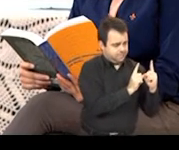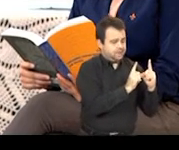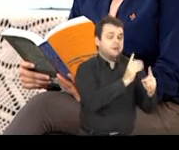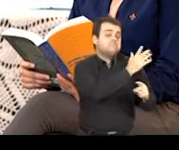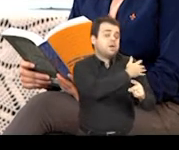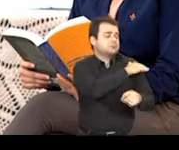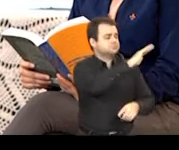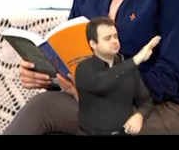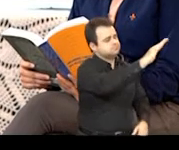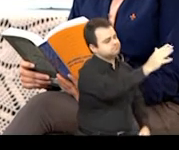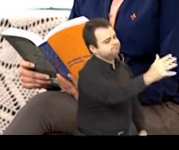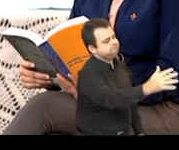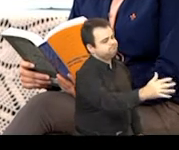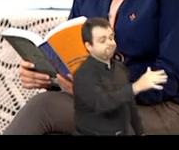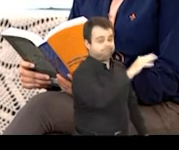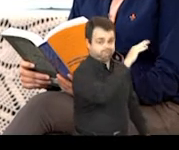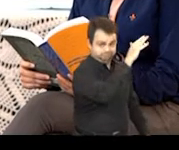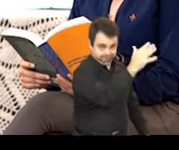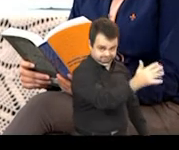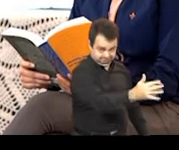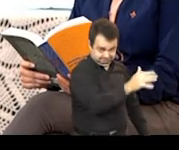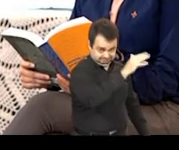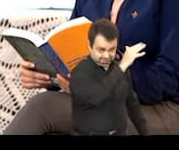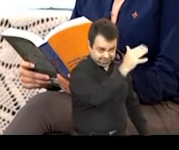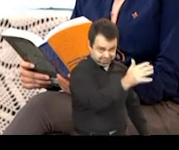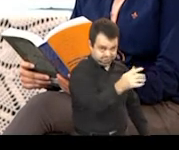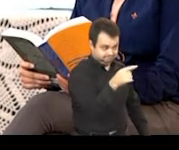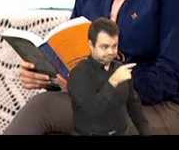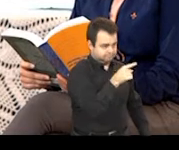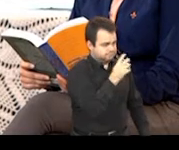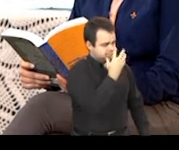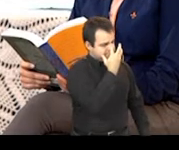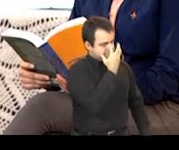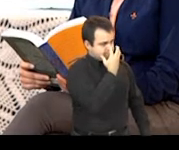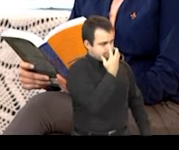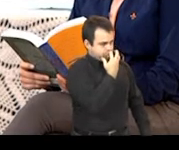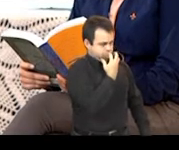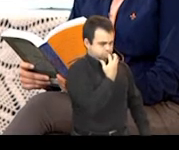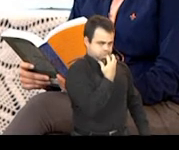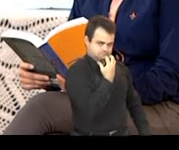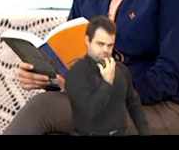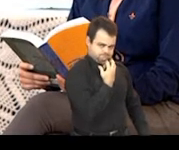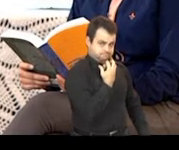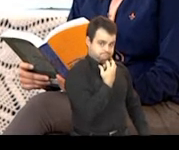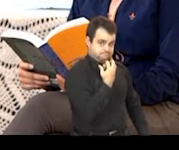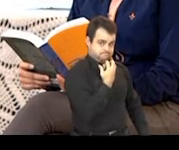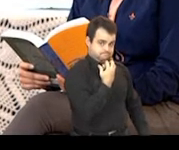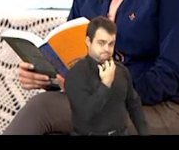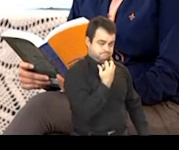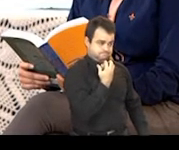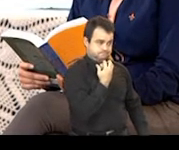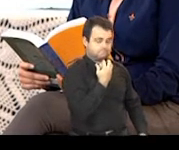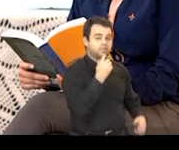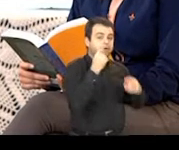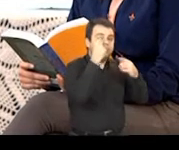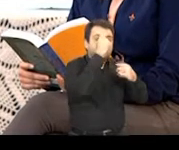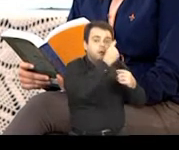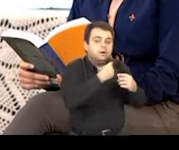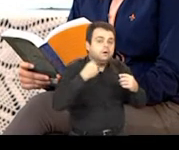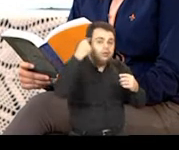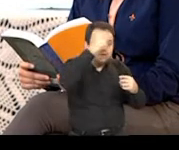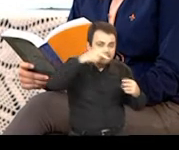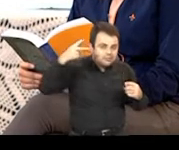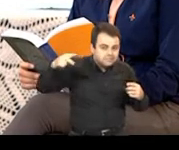o braço com as pontas dos dedos. Ficou sério. E aos poucos, inúmeras rugazinhas foram